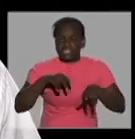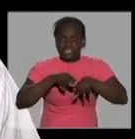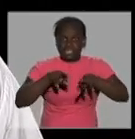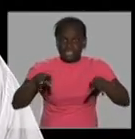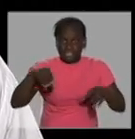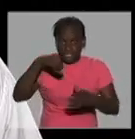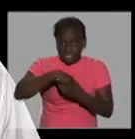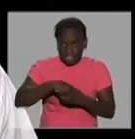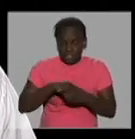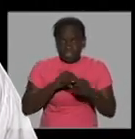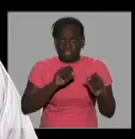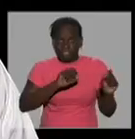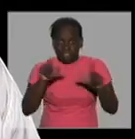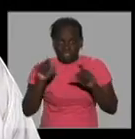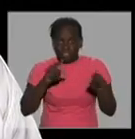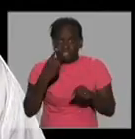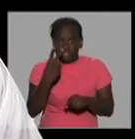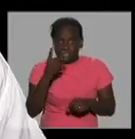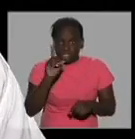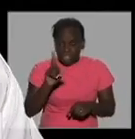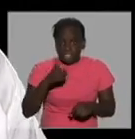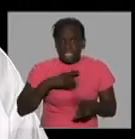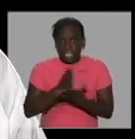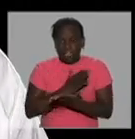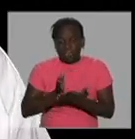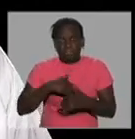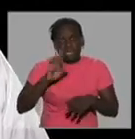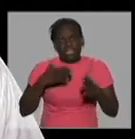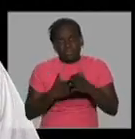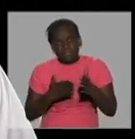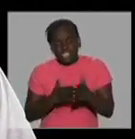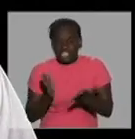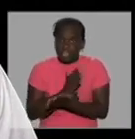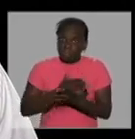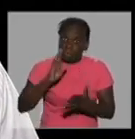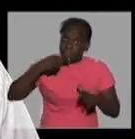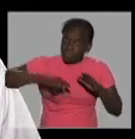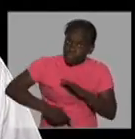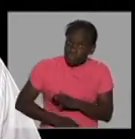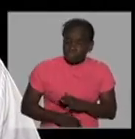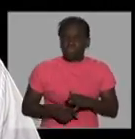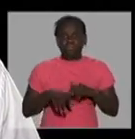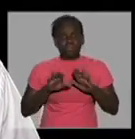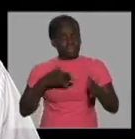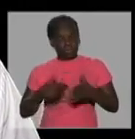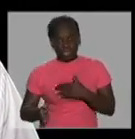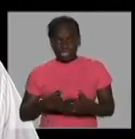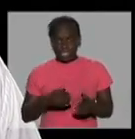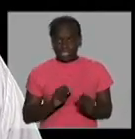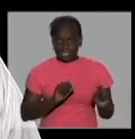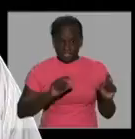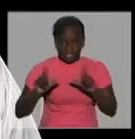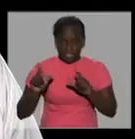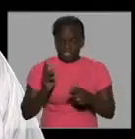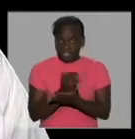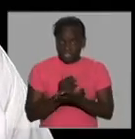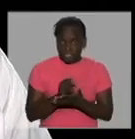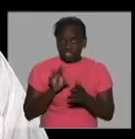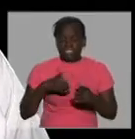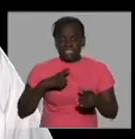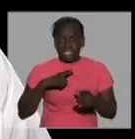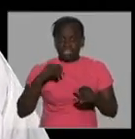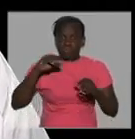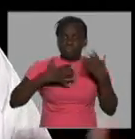vários... Dentro da animação 2D tem vários tipos. Uma animação que é mais limitada e outra que é mais complexa. Mas, de qualquer jeito, a animação não é só animar.